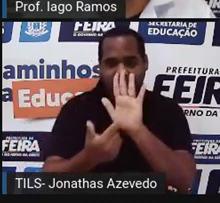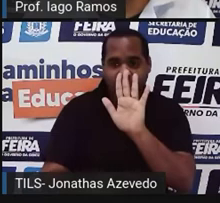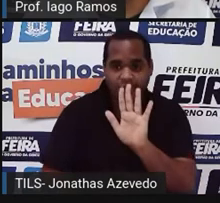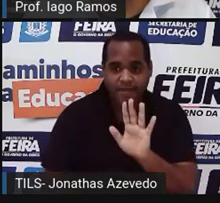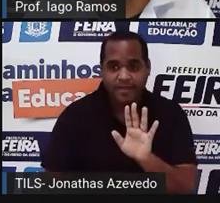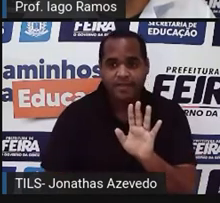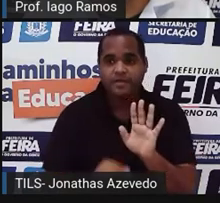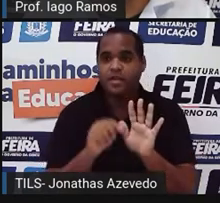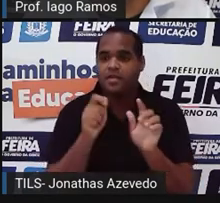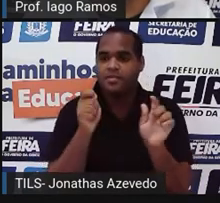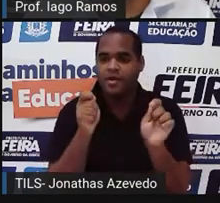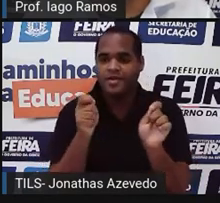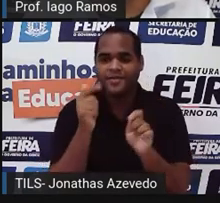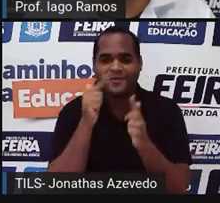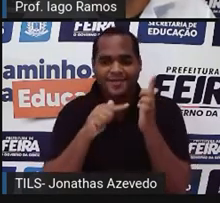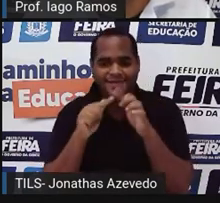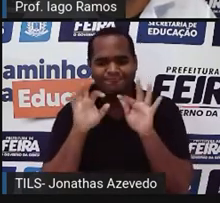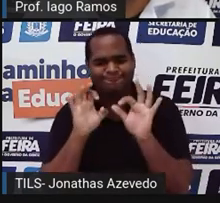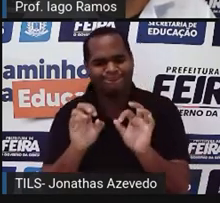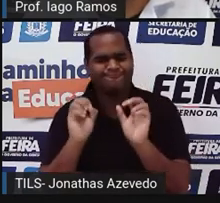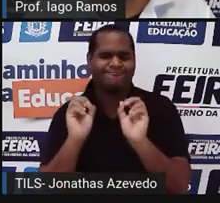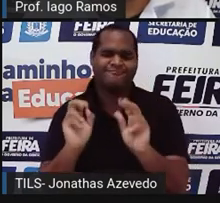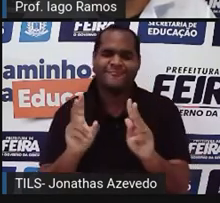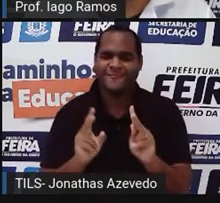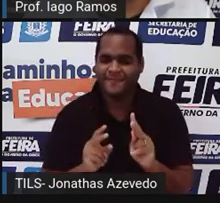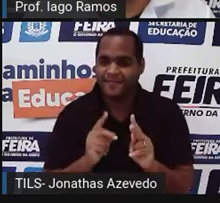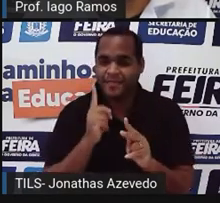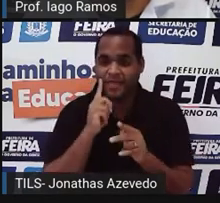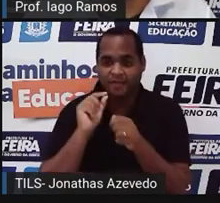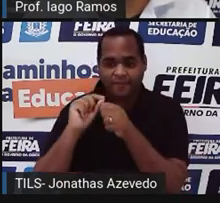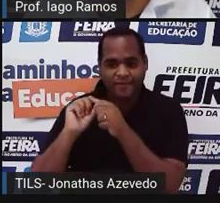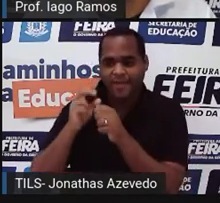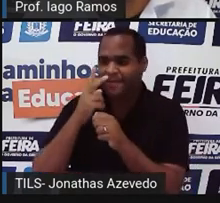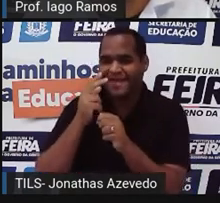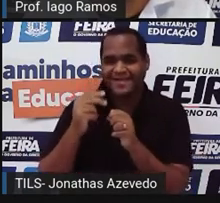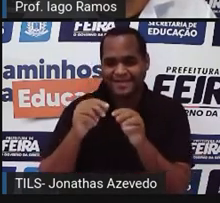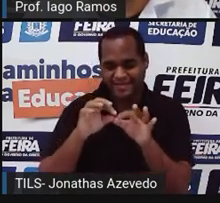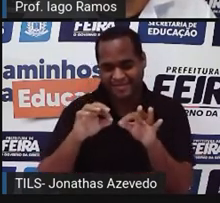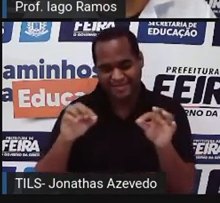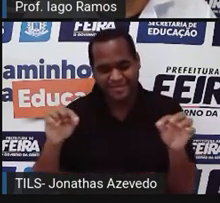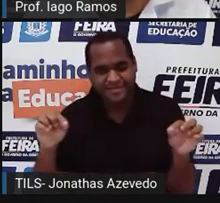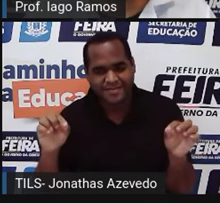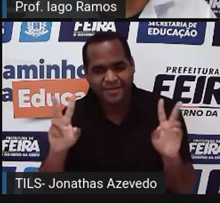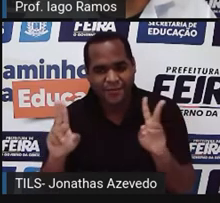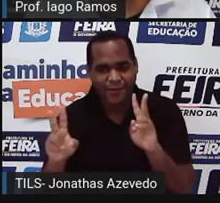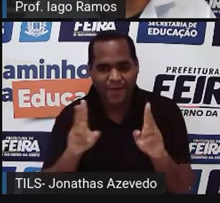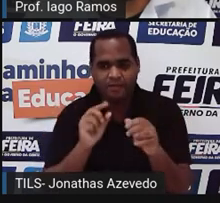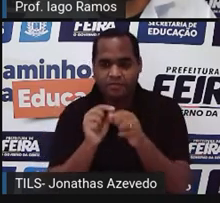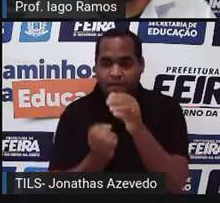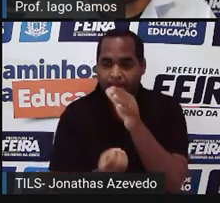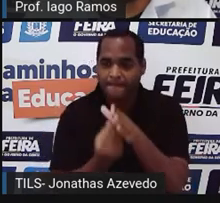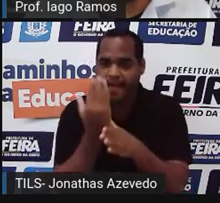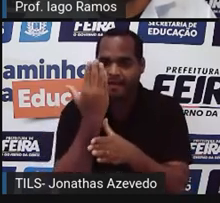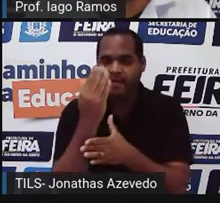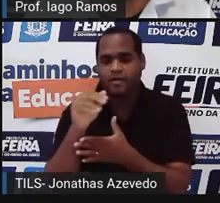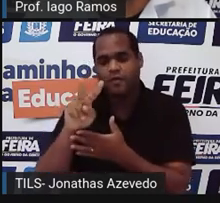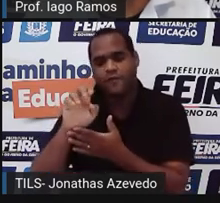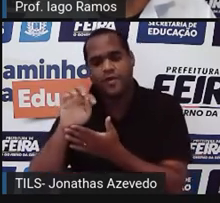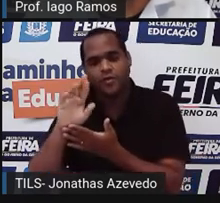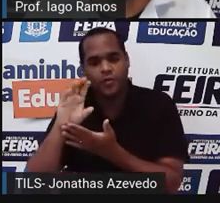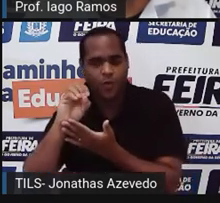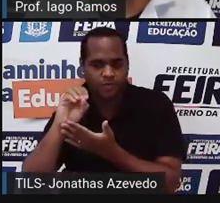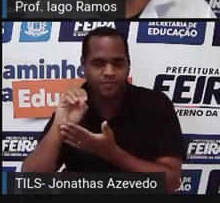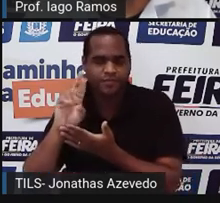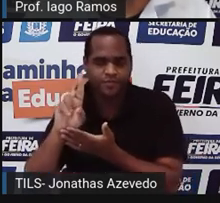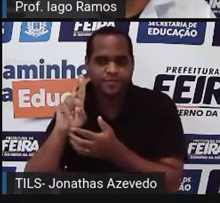gente conseguir fazer isso certinho, para funcionar como uma régua. Então, eu vou criar aqui, ó, um vetor. Um